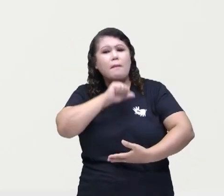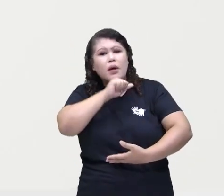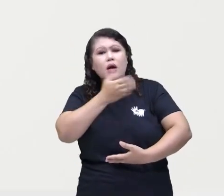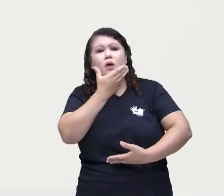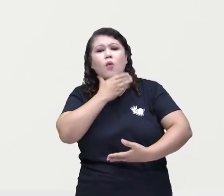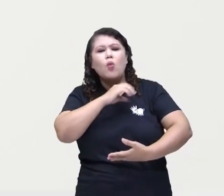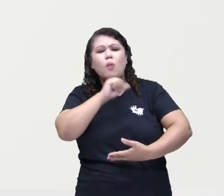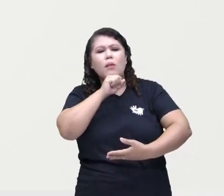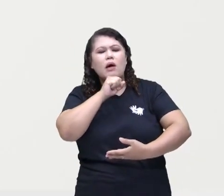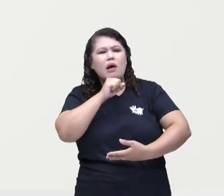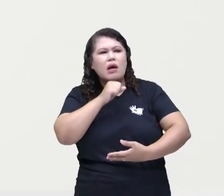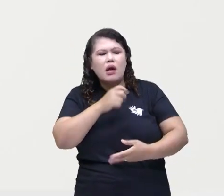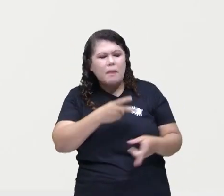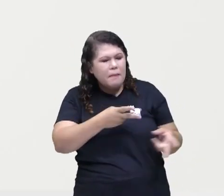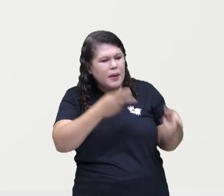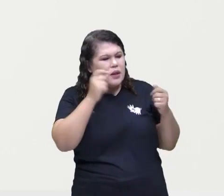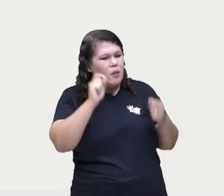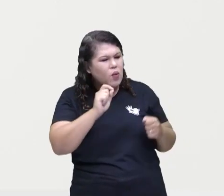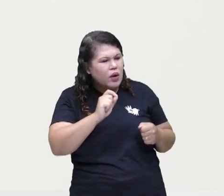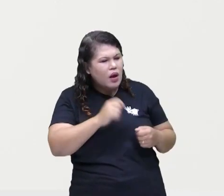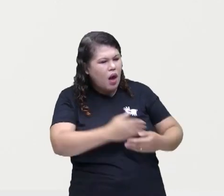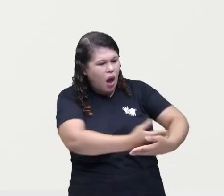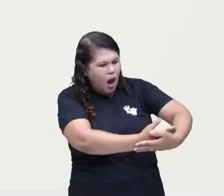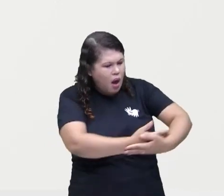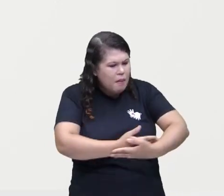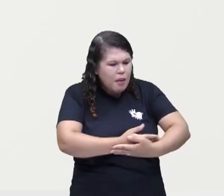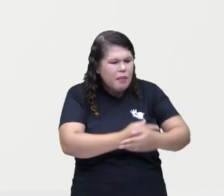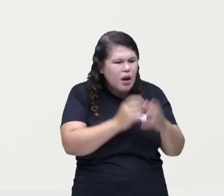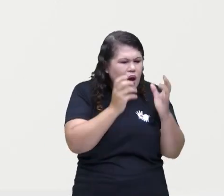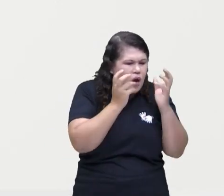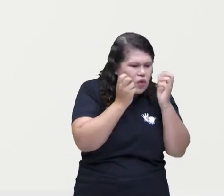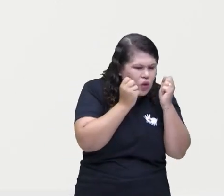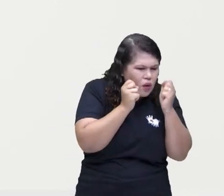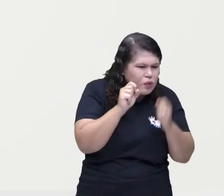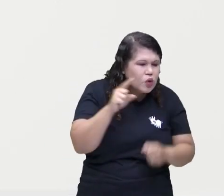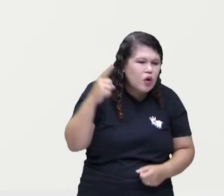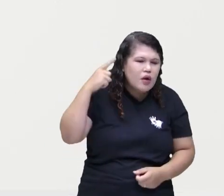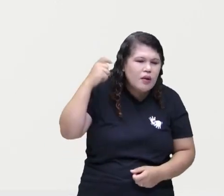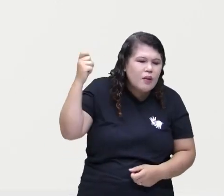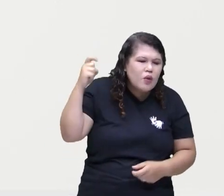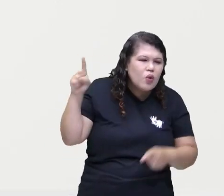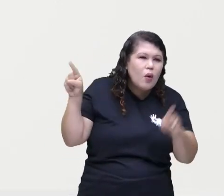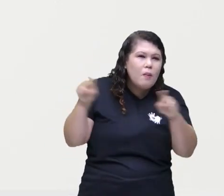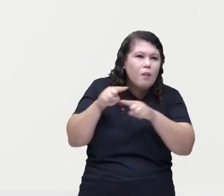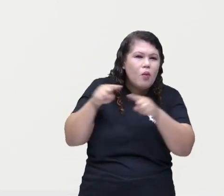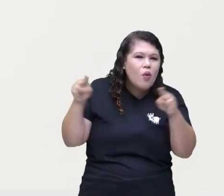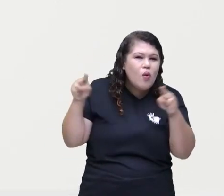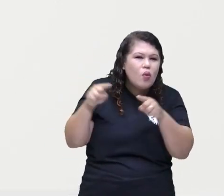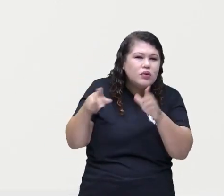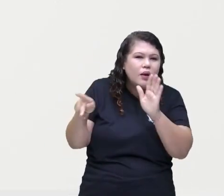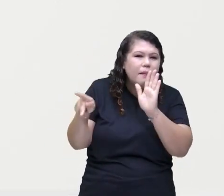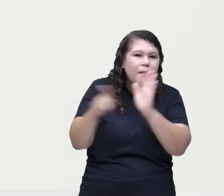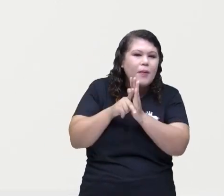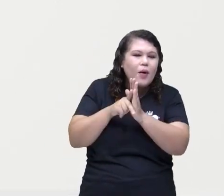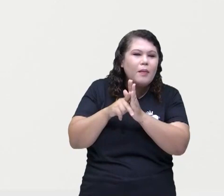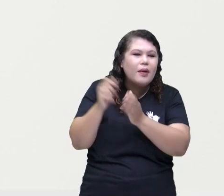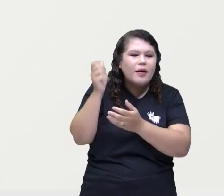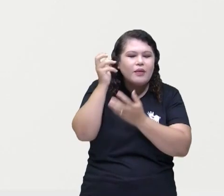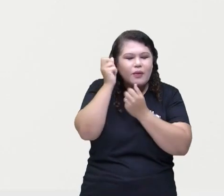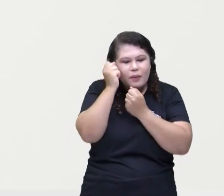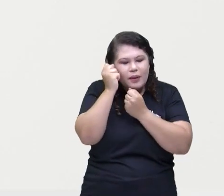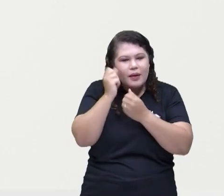só conseguia dormir com canções de ninar. Olha só, eles só descobriram